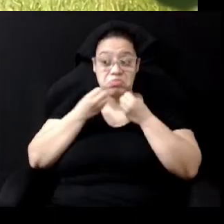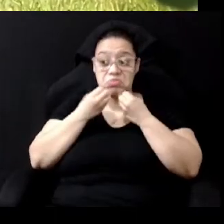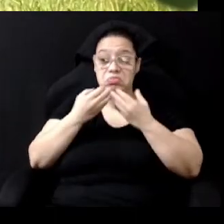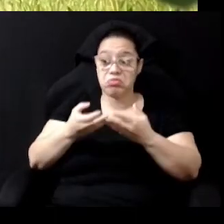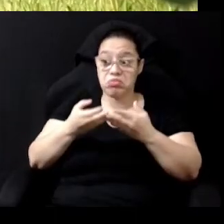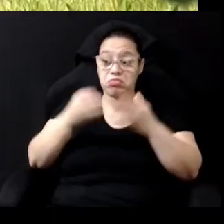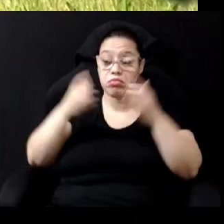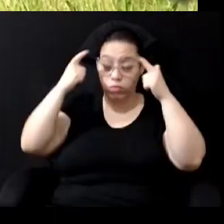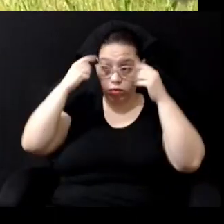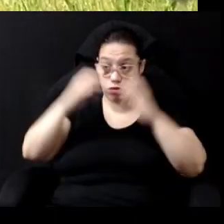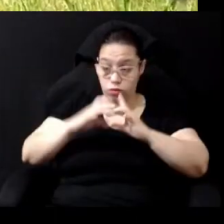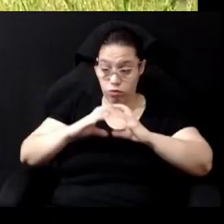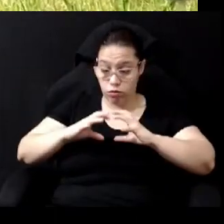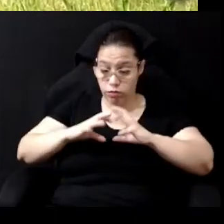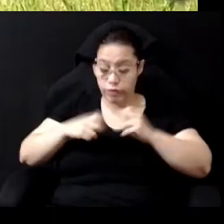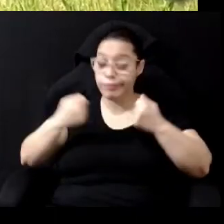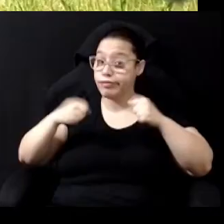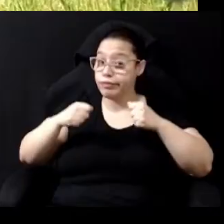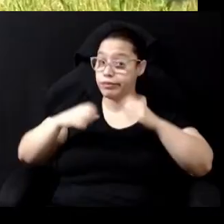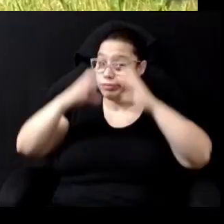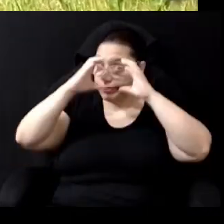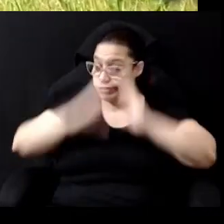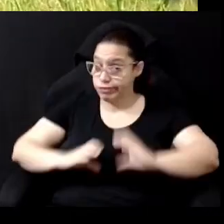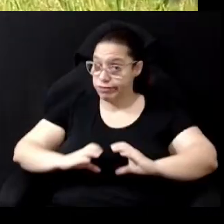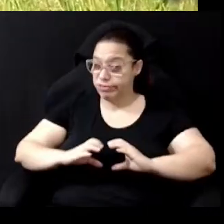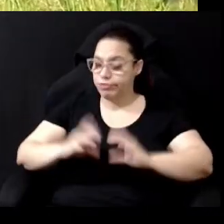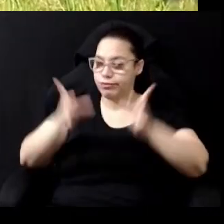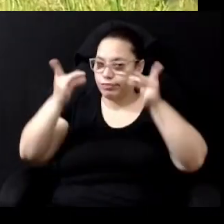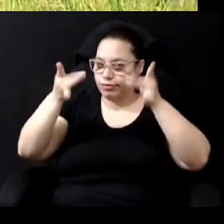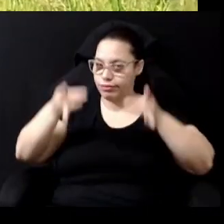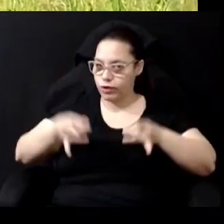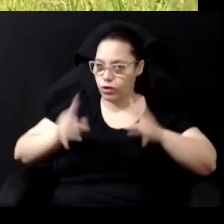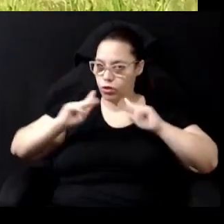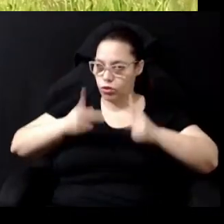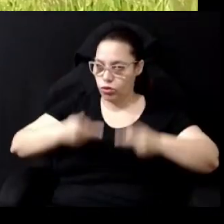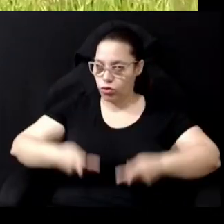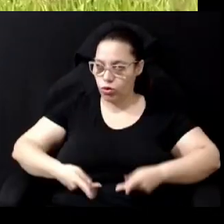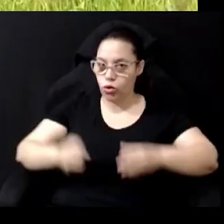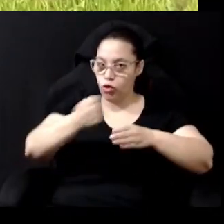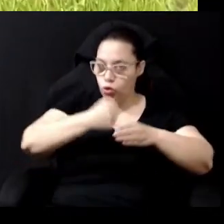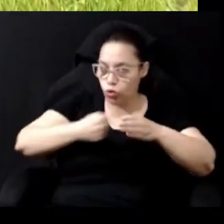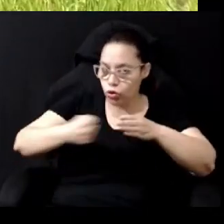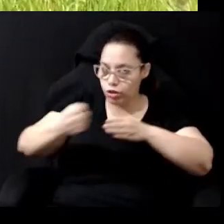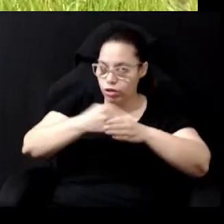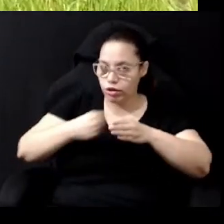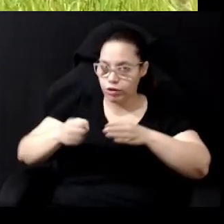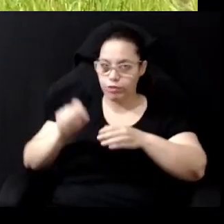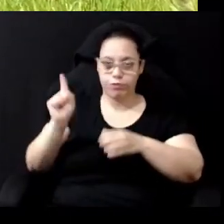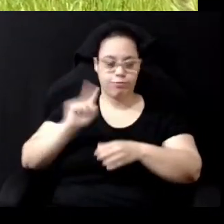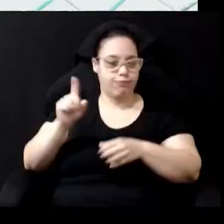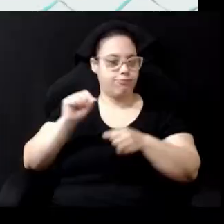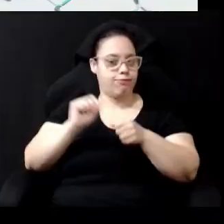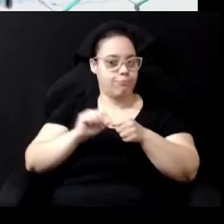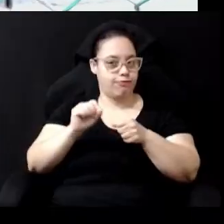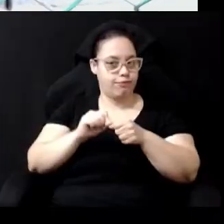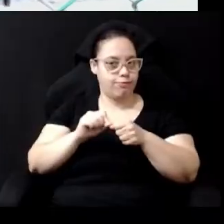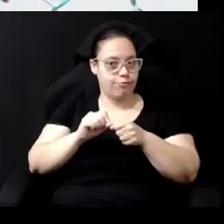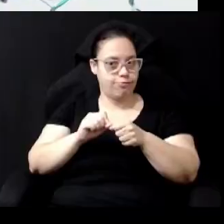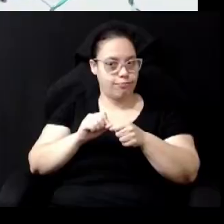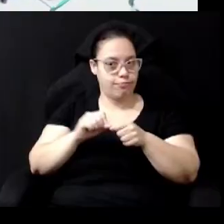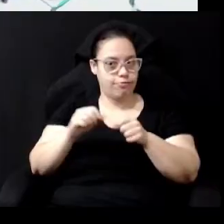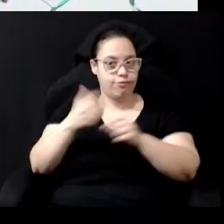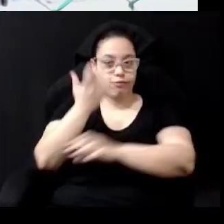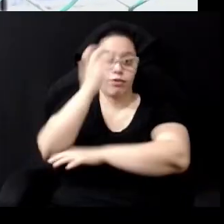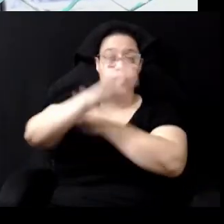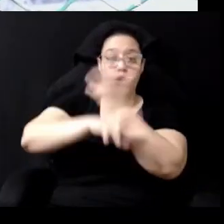as habilidades cognitivas necessárias para o comportamento exclusivamente humano de cozinhar. Eles não fazem isso